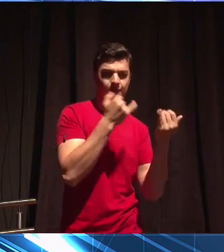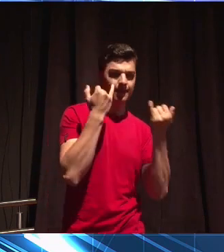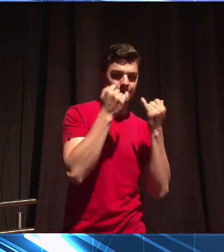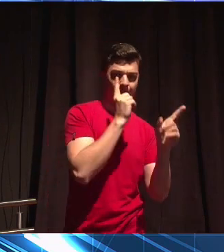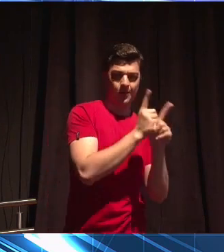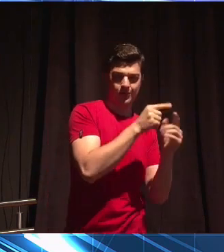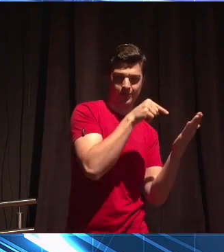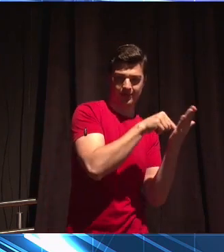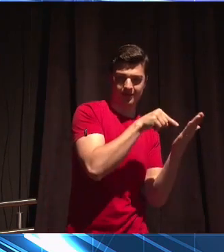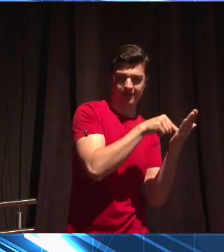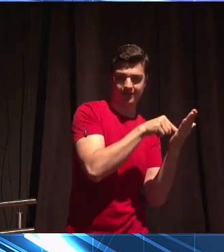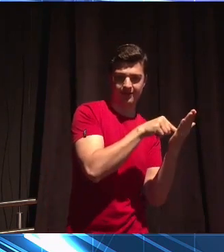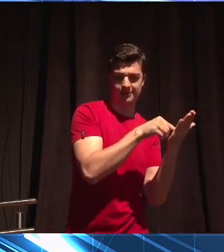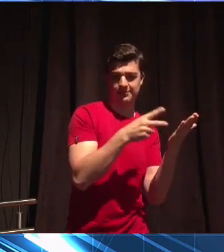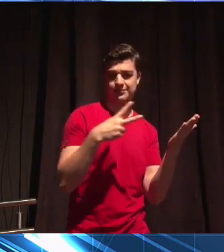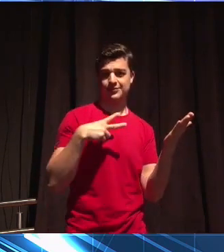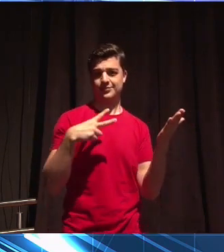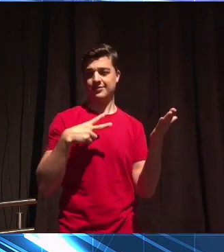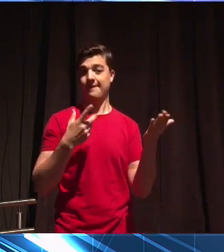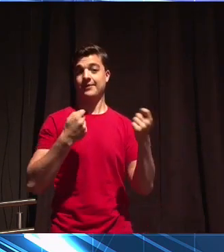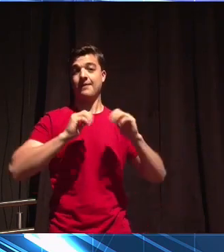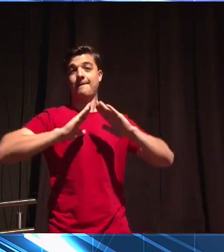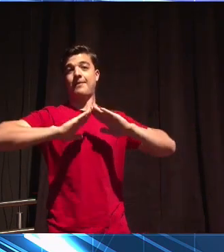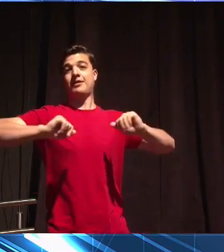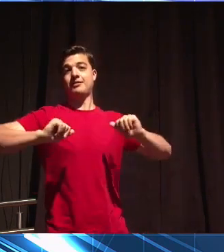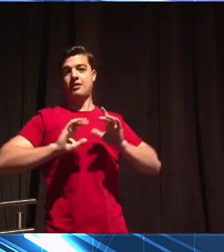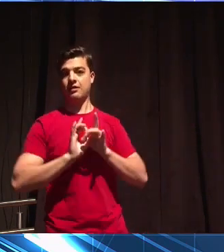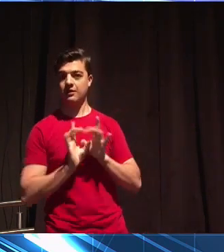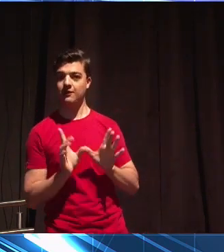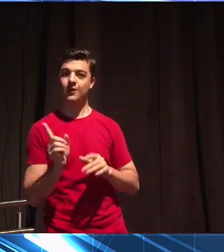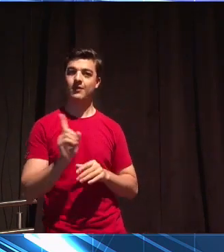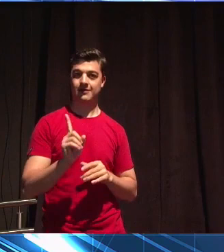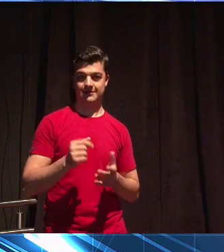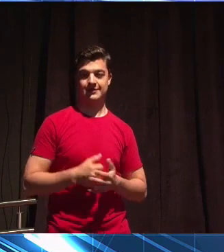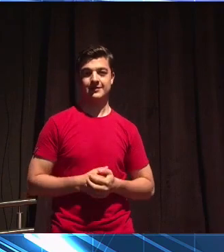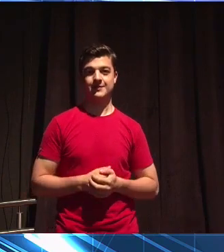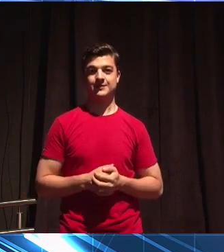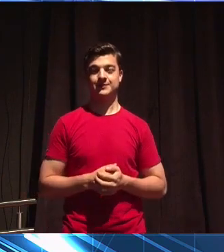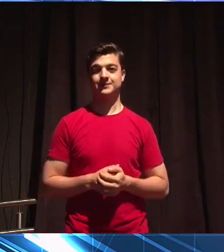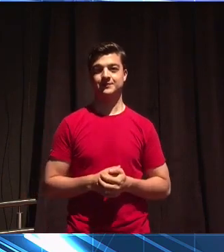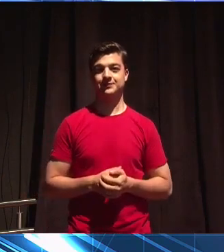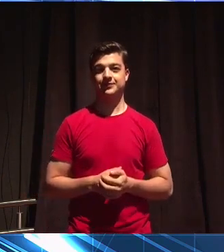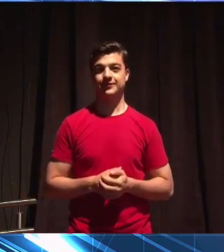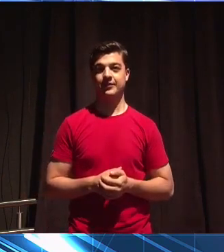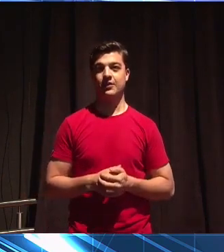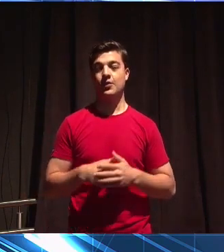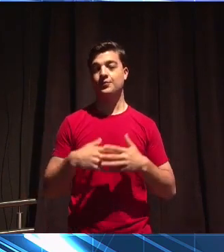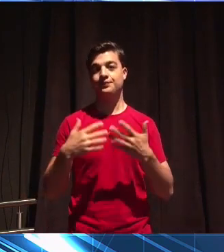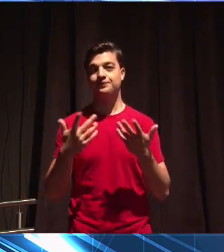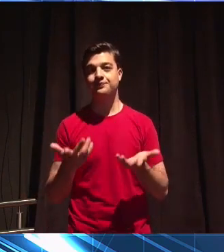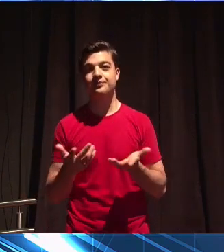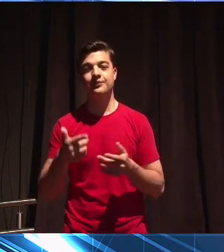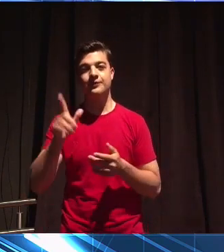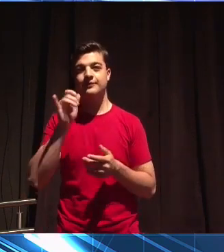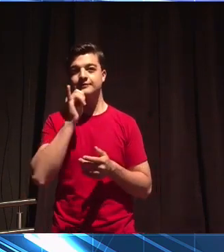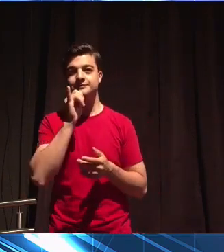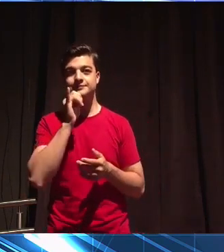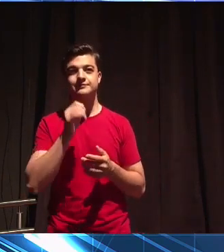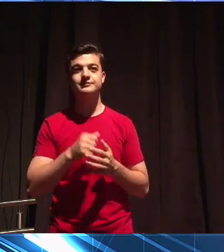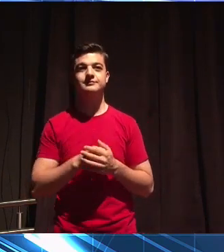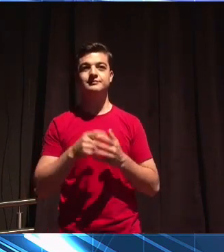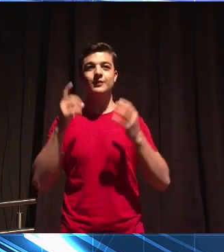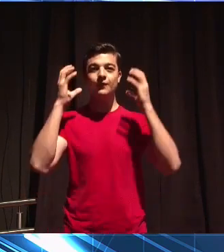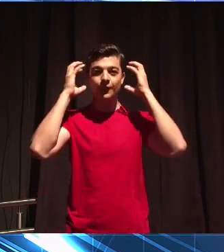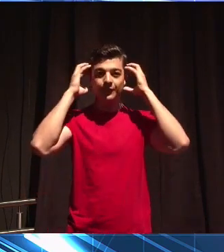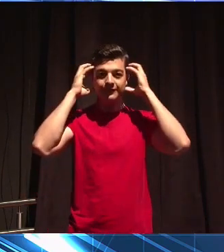um fone de ouvido que percebe as minhas frequências cerebrais. Posso fazer um em casa e chamar isso de produto e começar a